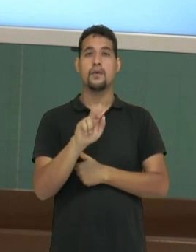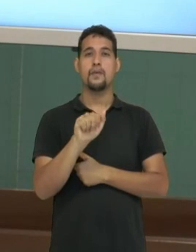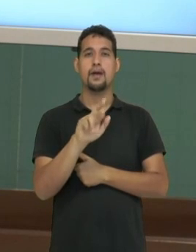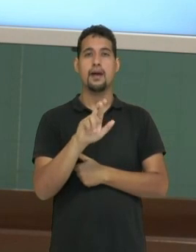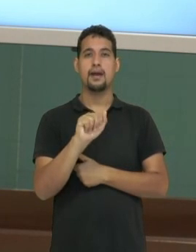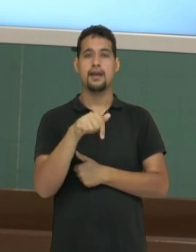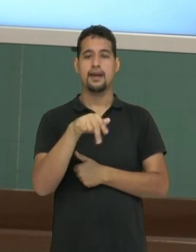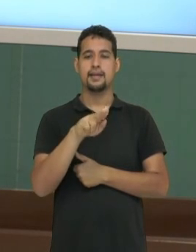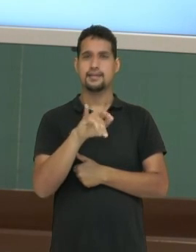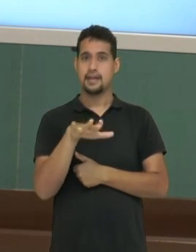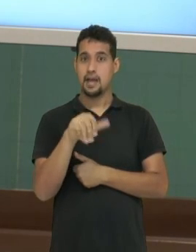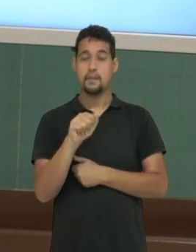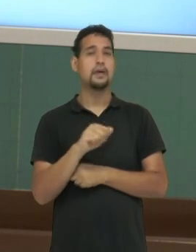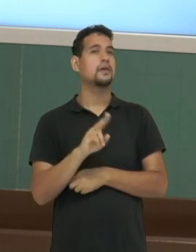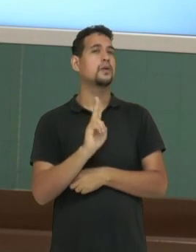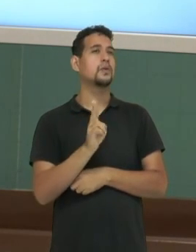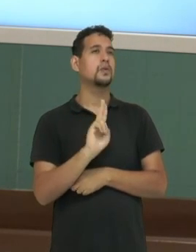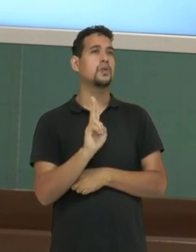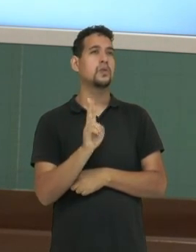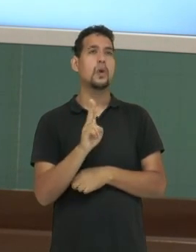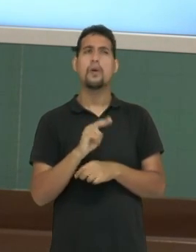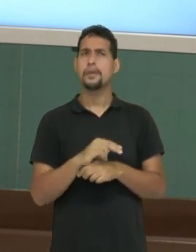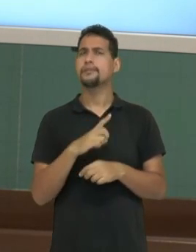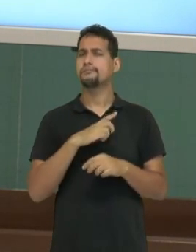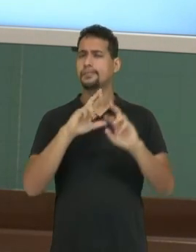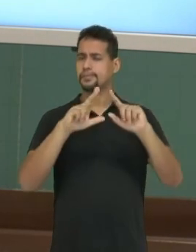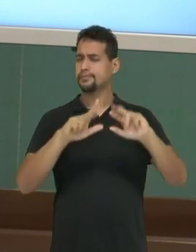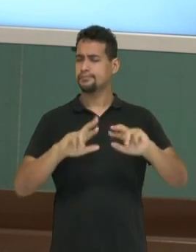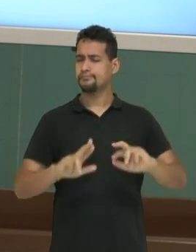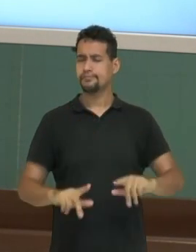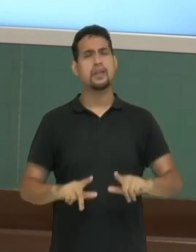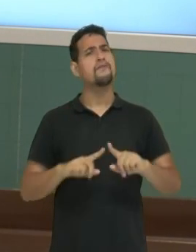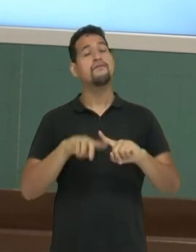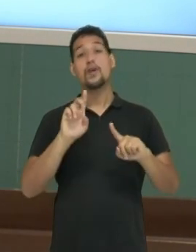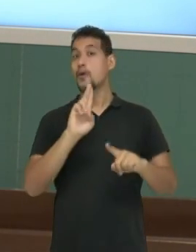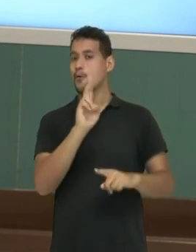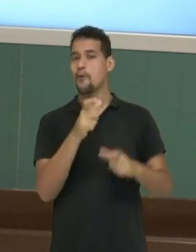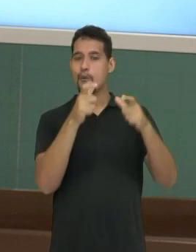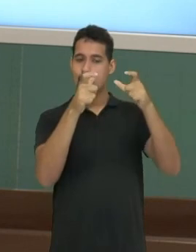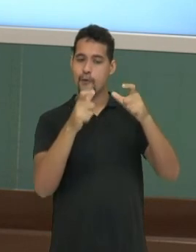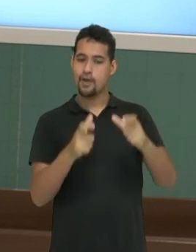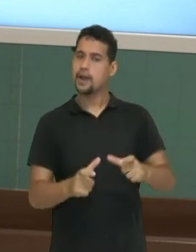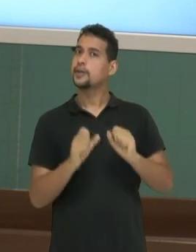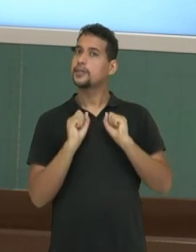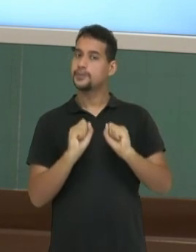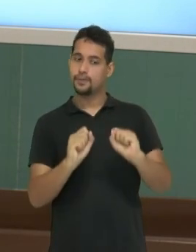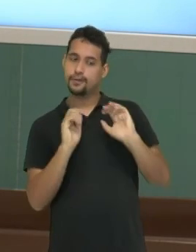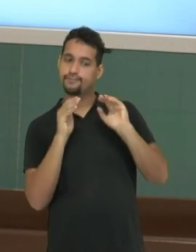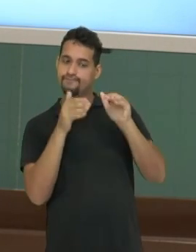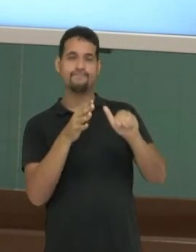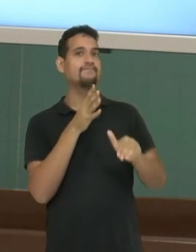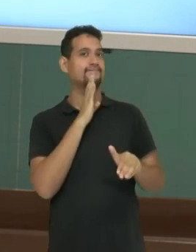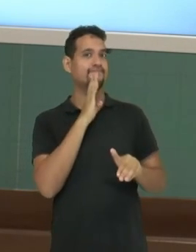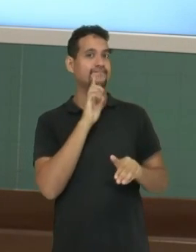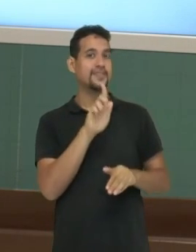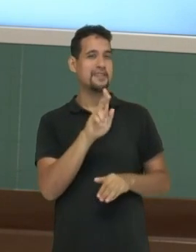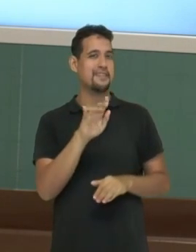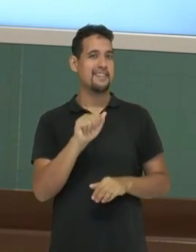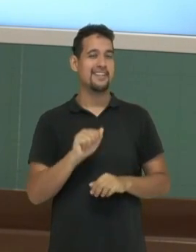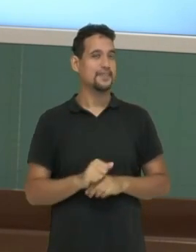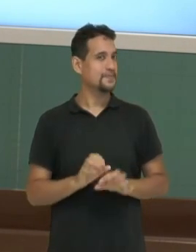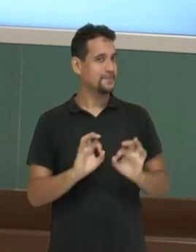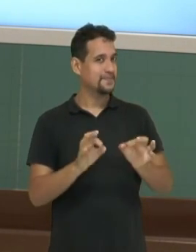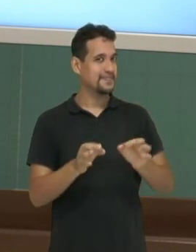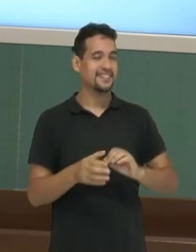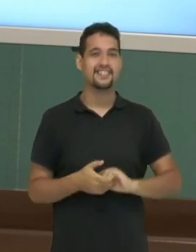chama Ilha Superagui. Então tem vários lugares que a gente pode estar trabalhando com esse guia turístico,